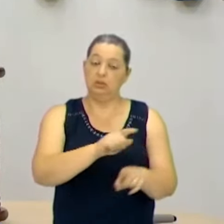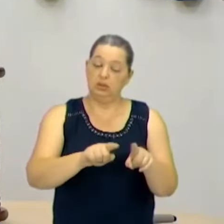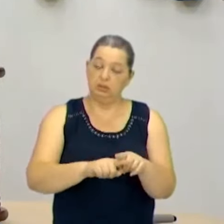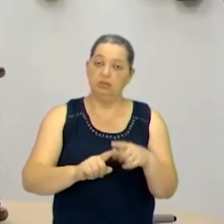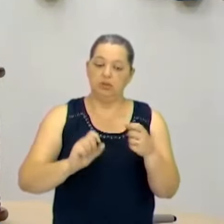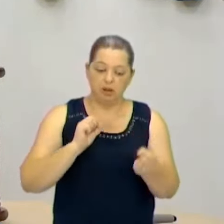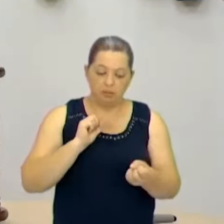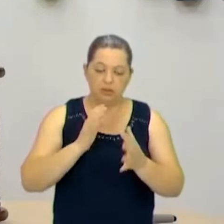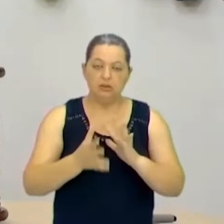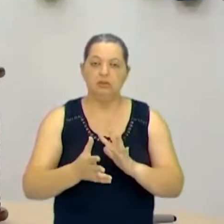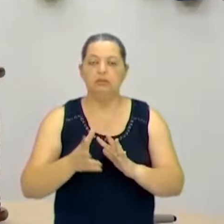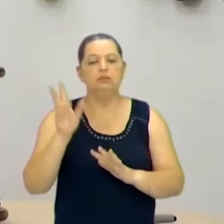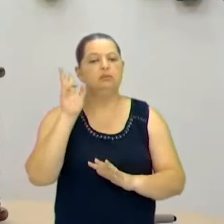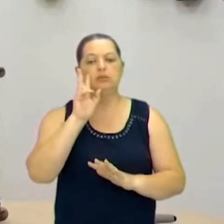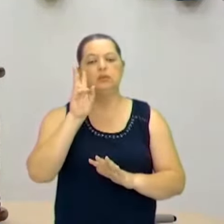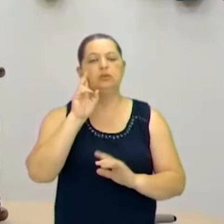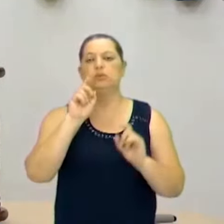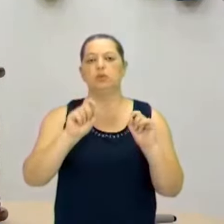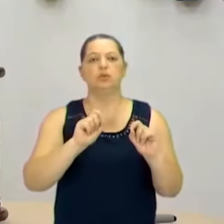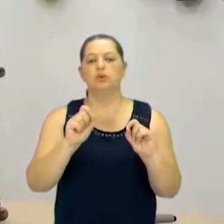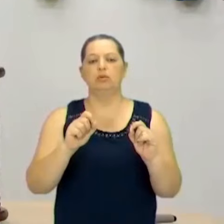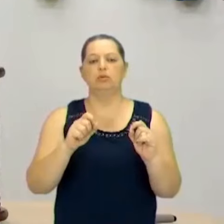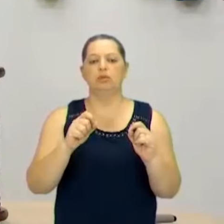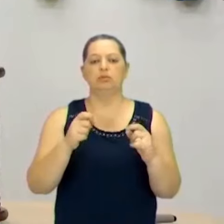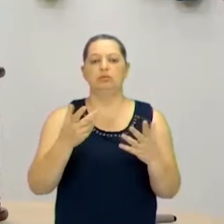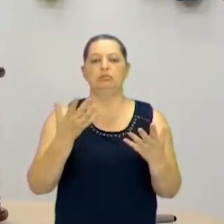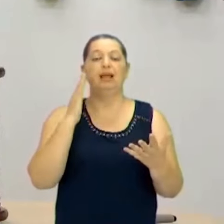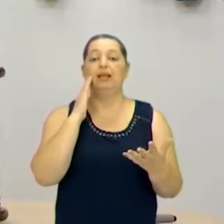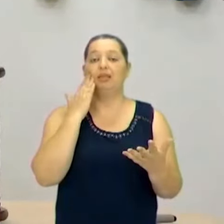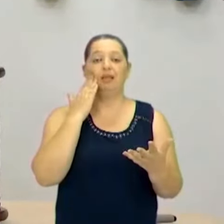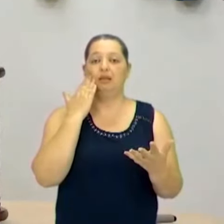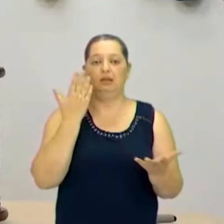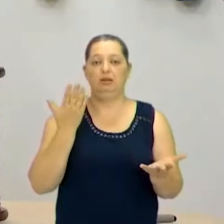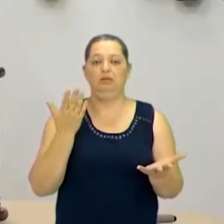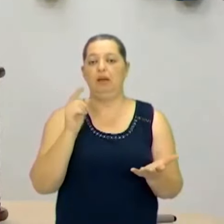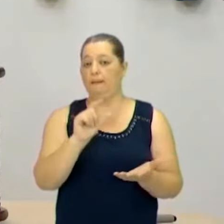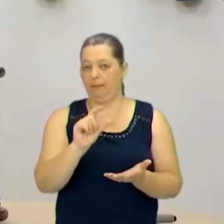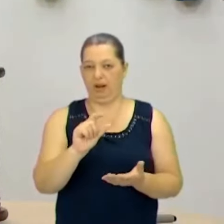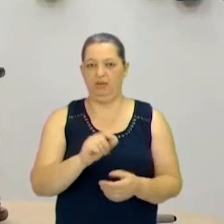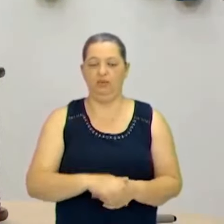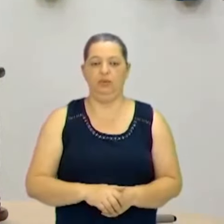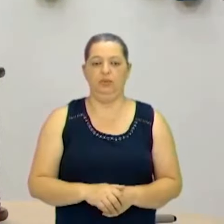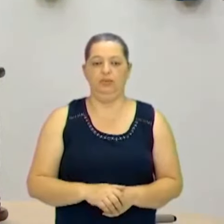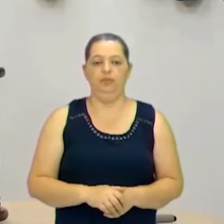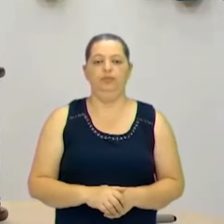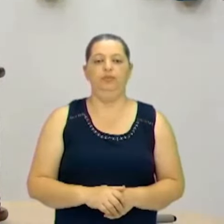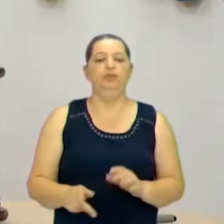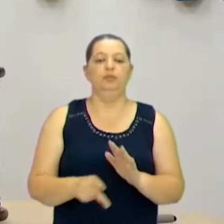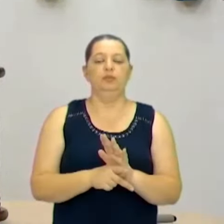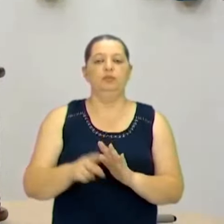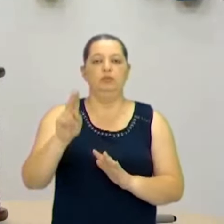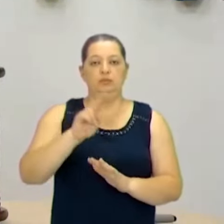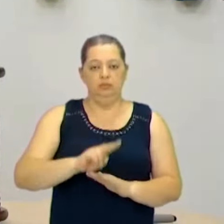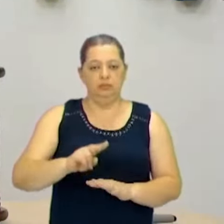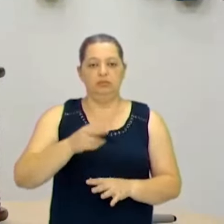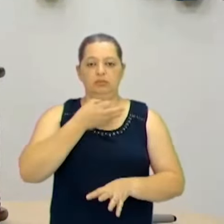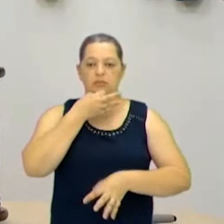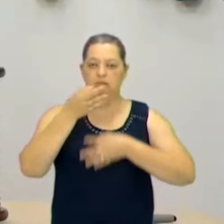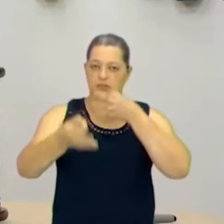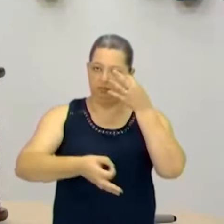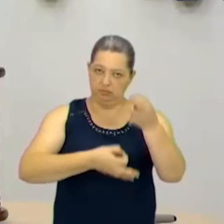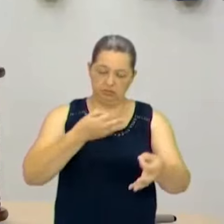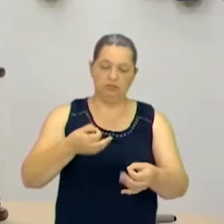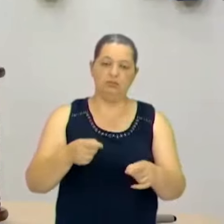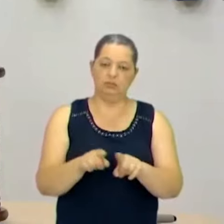e tragam, né, como eles definem o terrorismo, com as palavras dos estudantes, até para que a gente possa levantar os repertórios